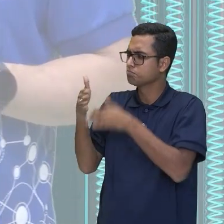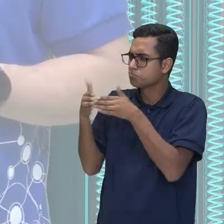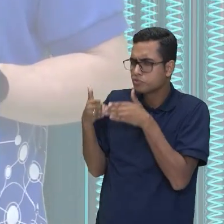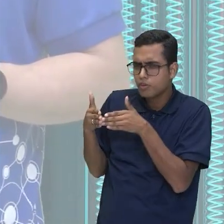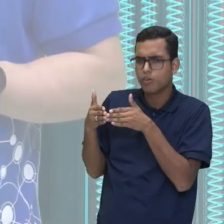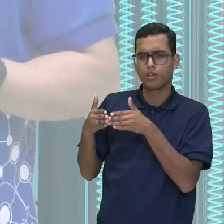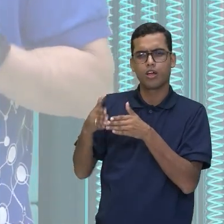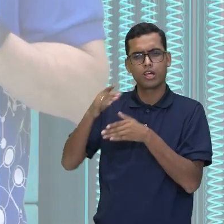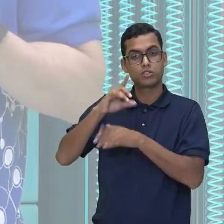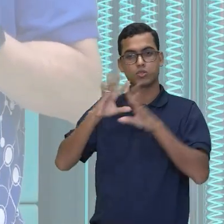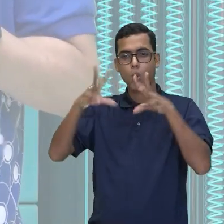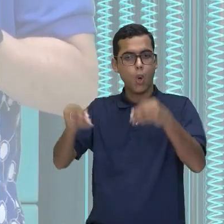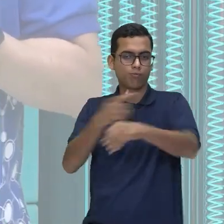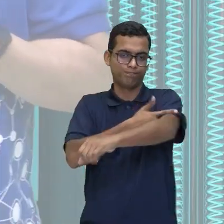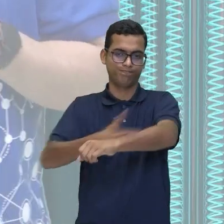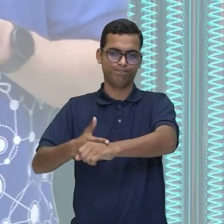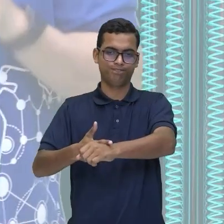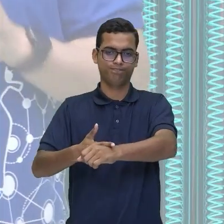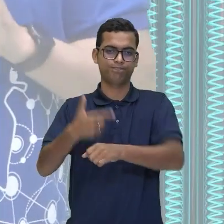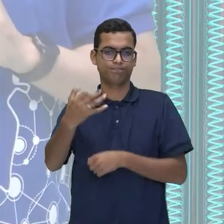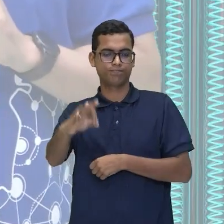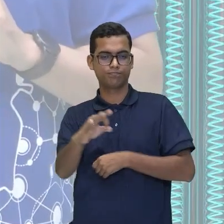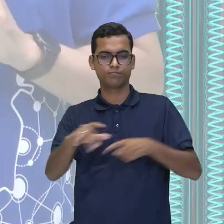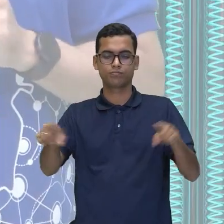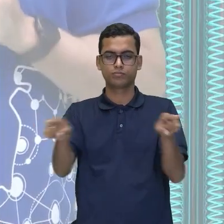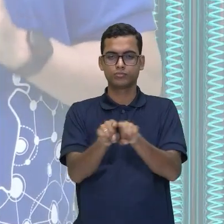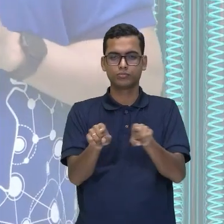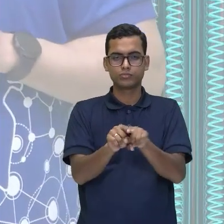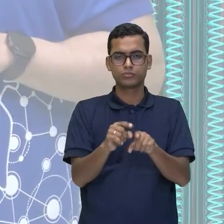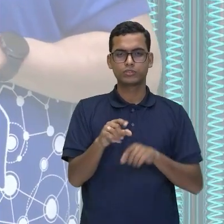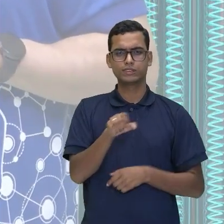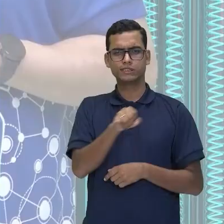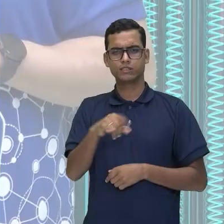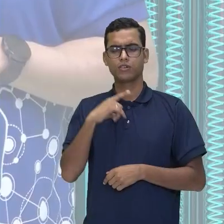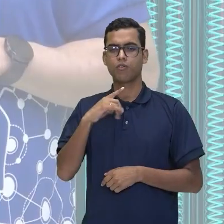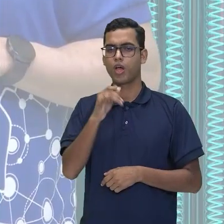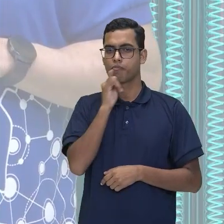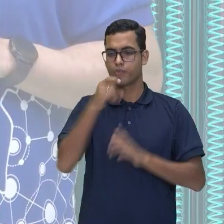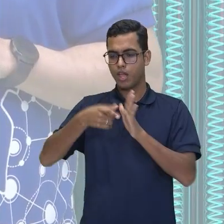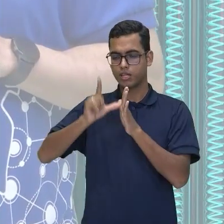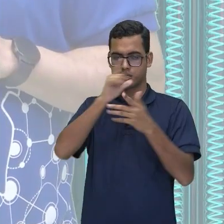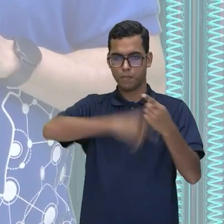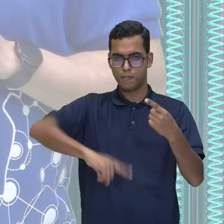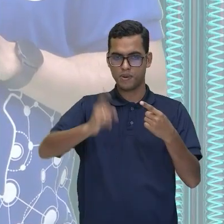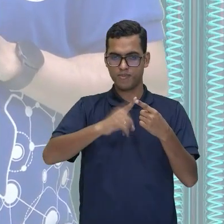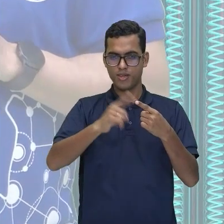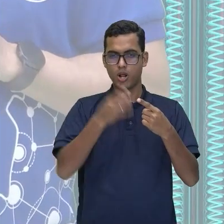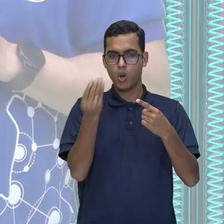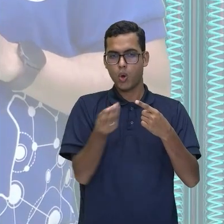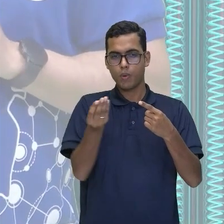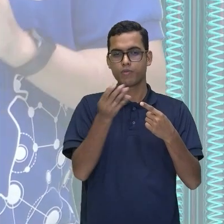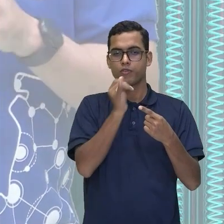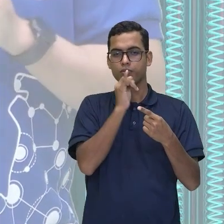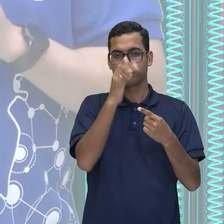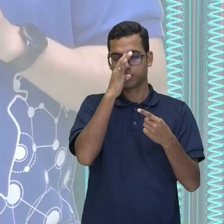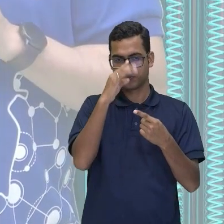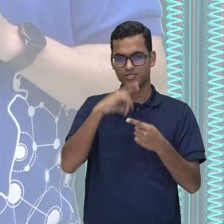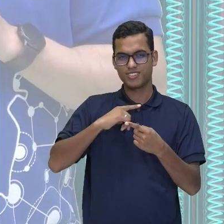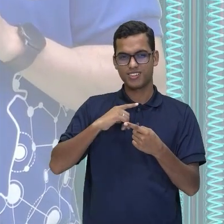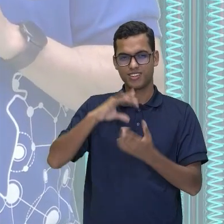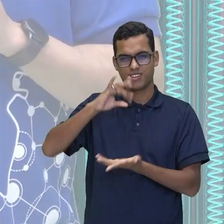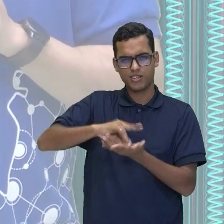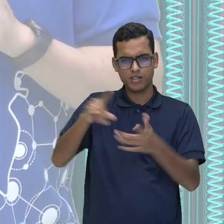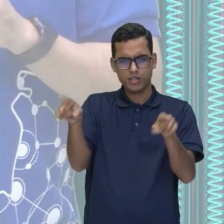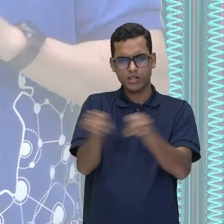nessa primeira pergunta aqui, ó, open the window, abra a janela. Se eu colocasse aqui na sequência, vírgula, please, abra a janela,